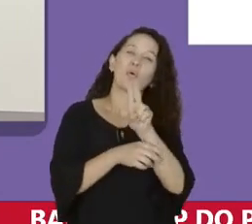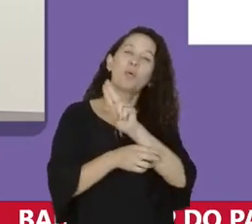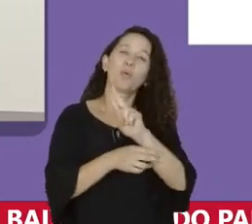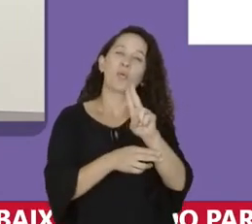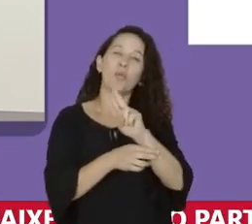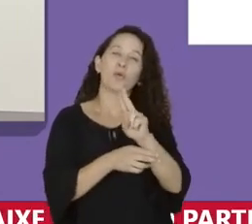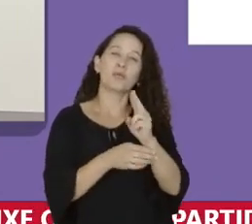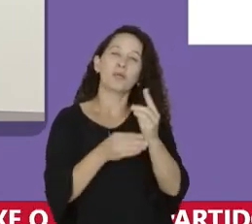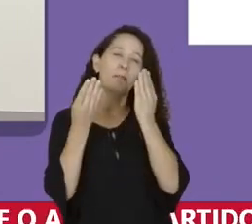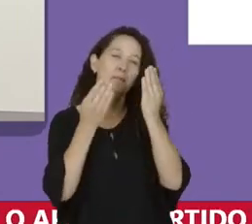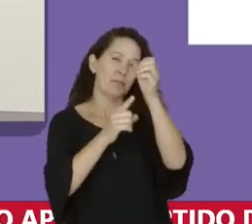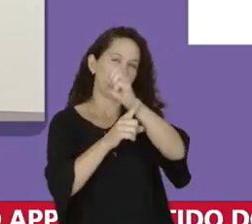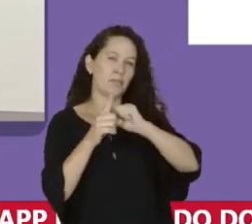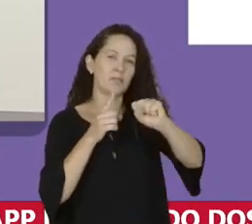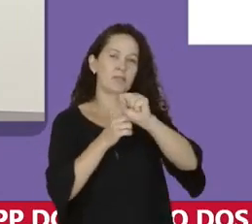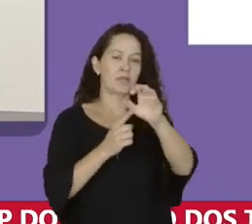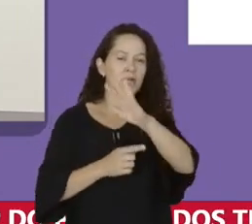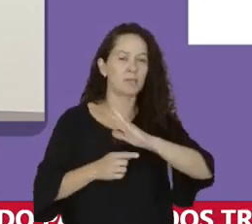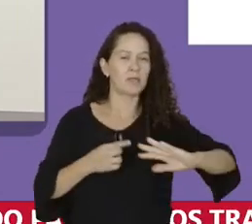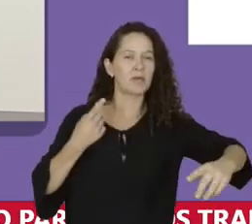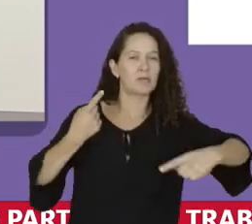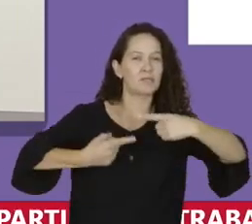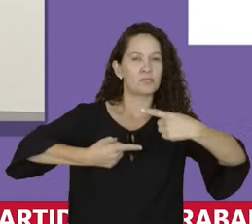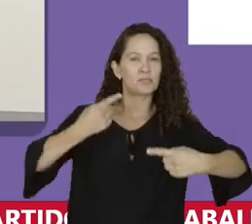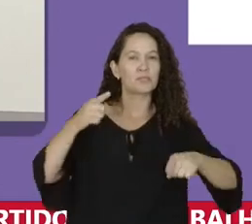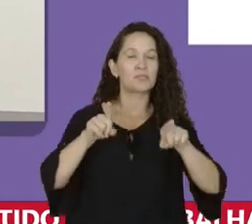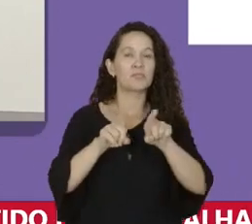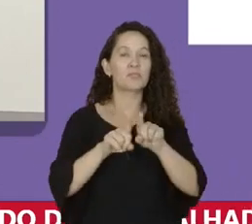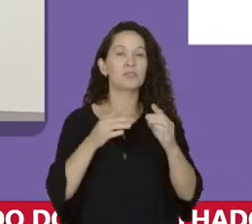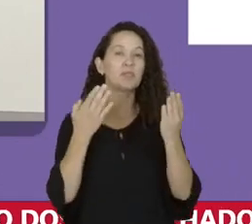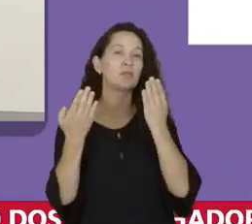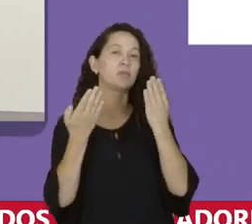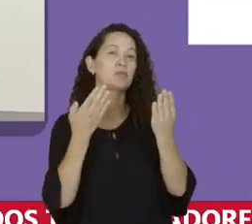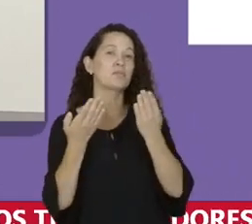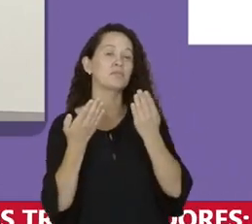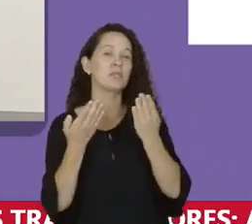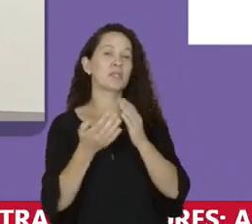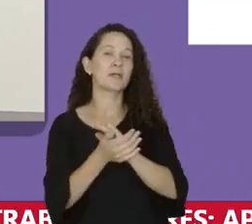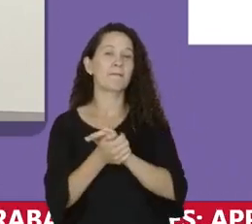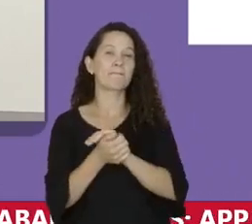dimensão psicossocial, da dimensão política, da dimensão